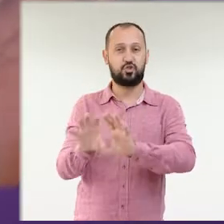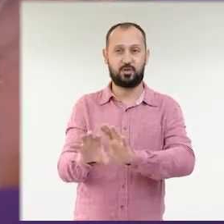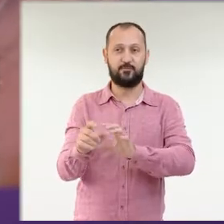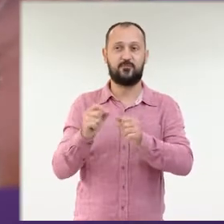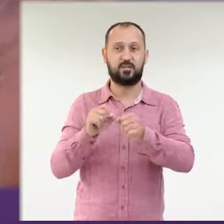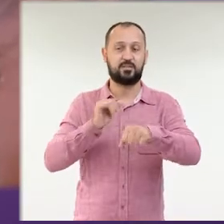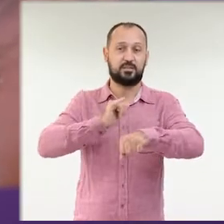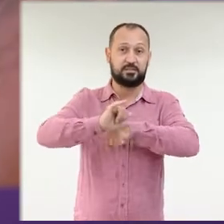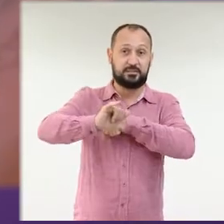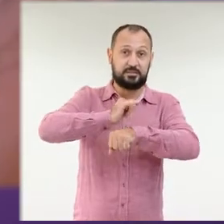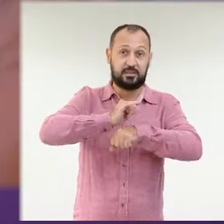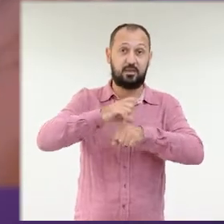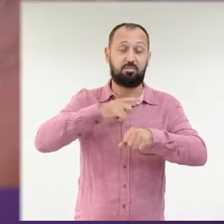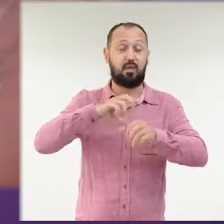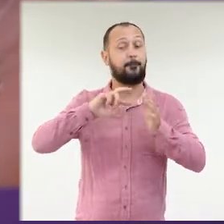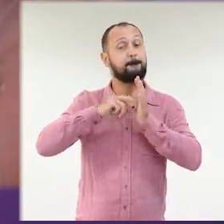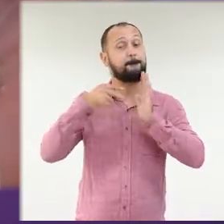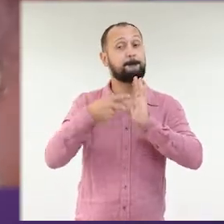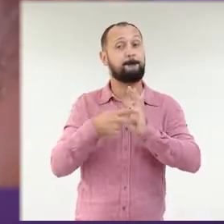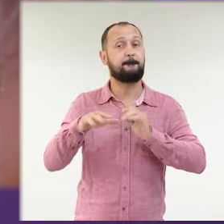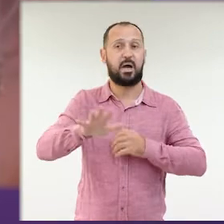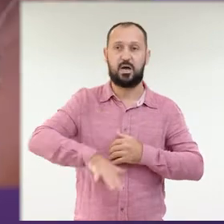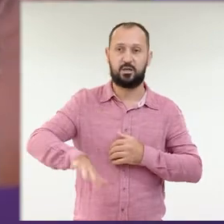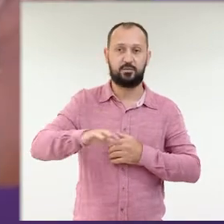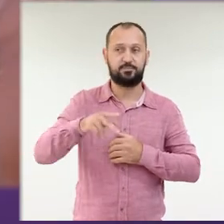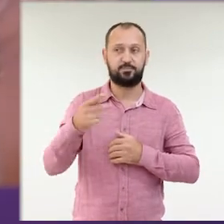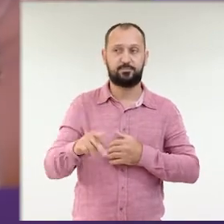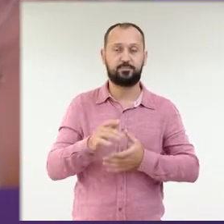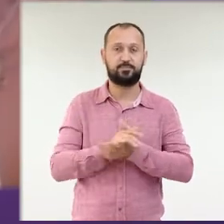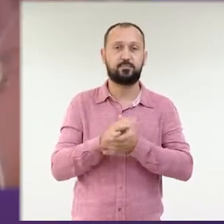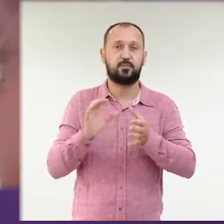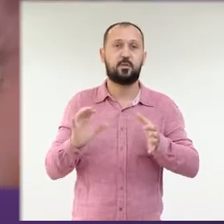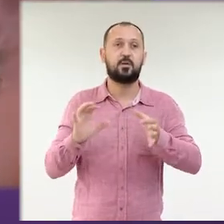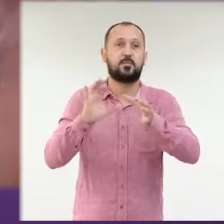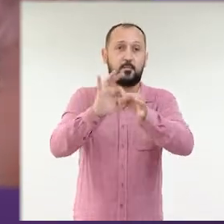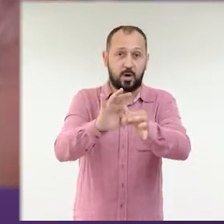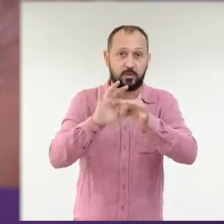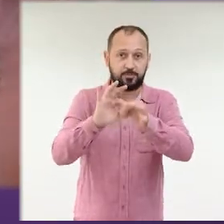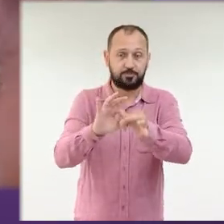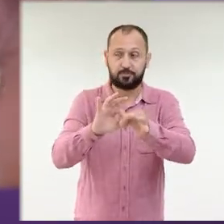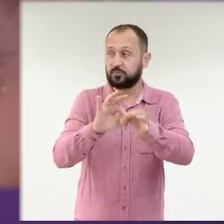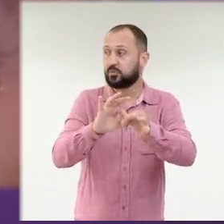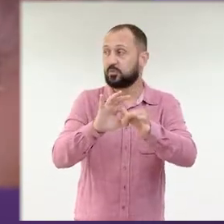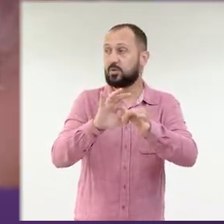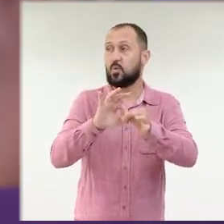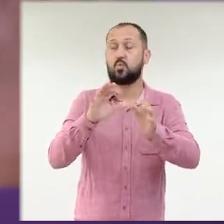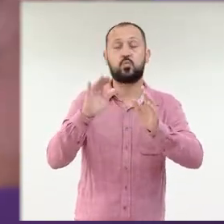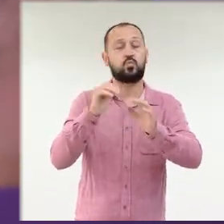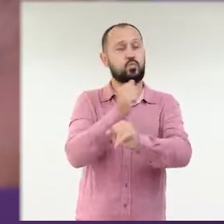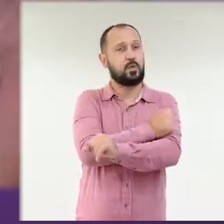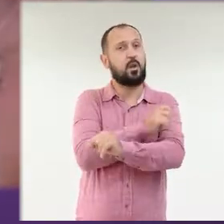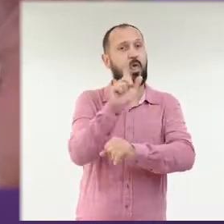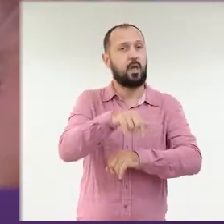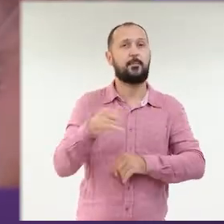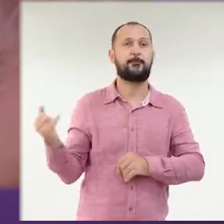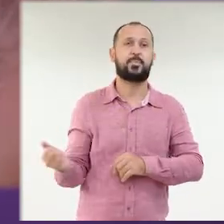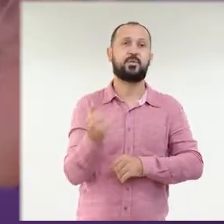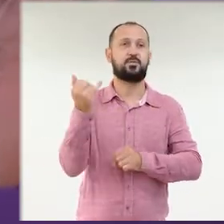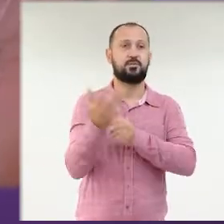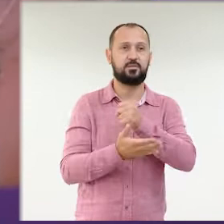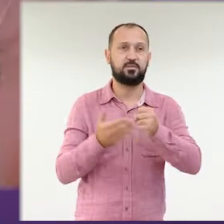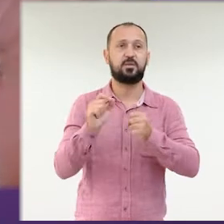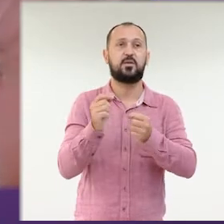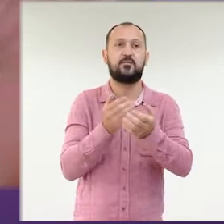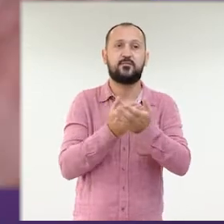fazer um plano de ação mais significativo. E o envolvimento dos estudantes nesse momento, ele é